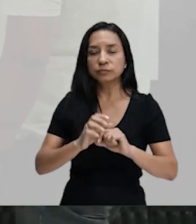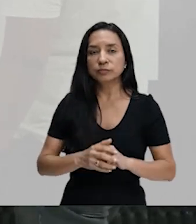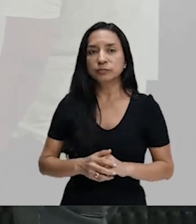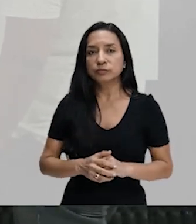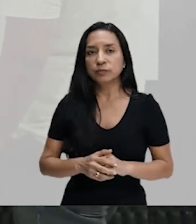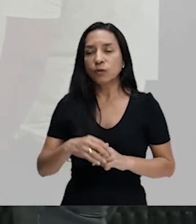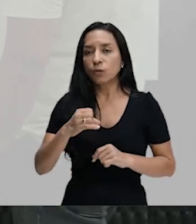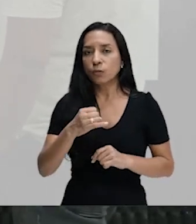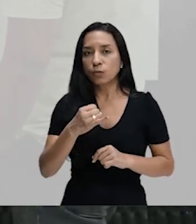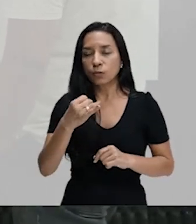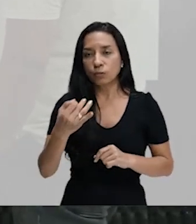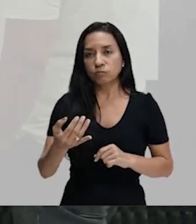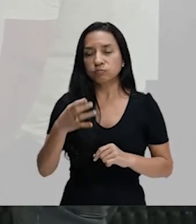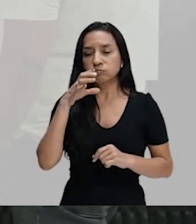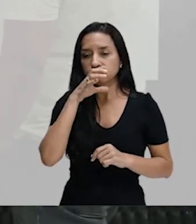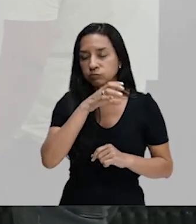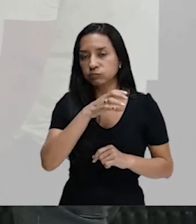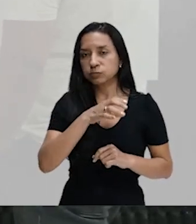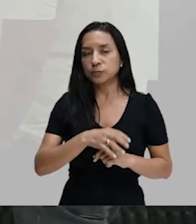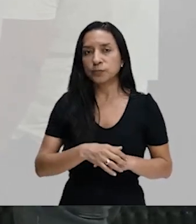que a quantidade de calor